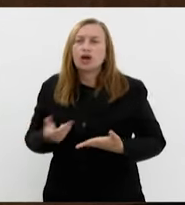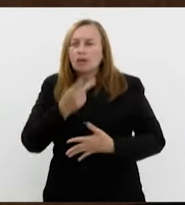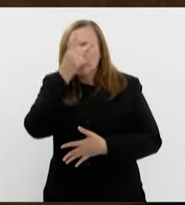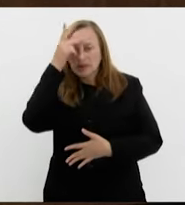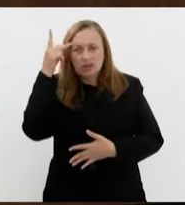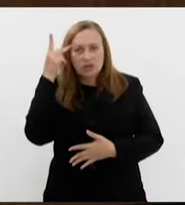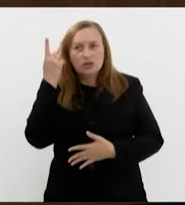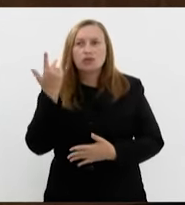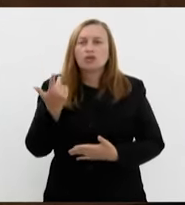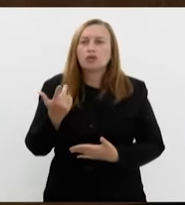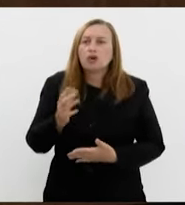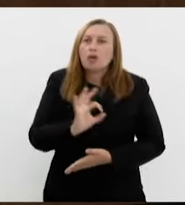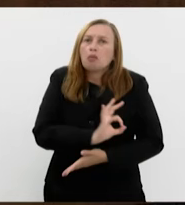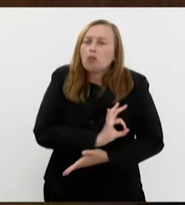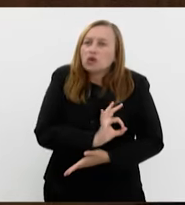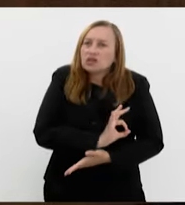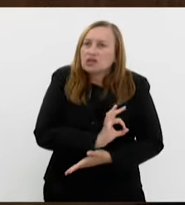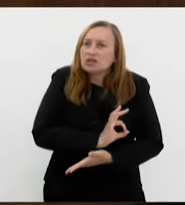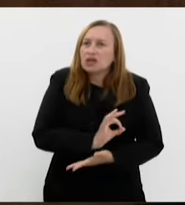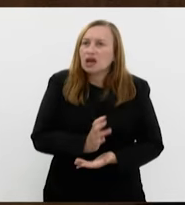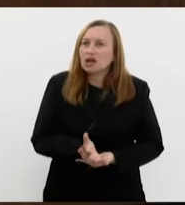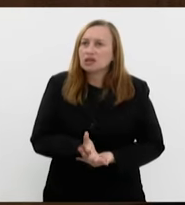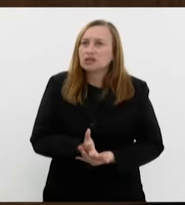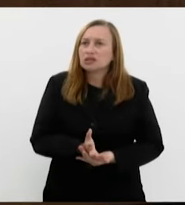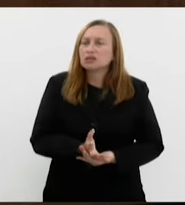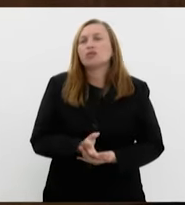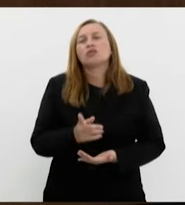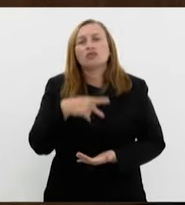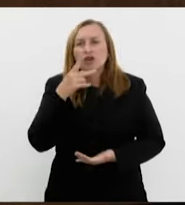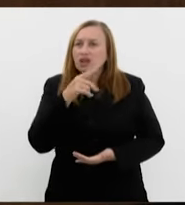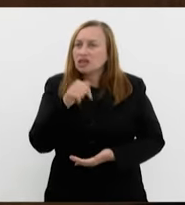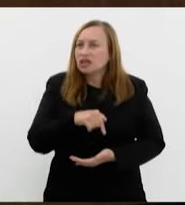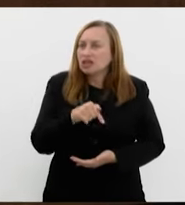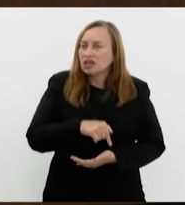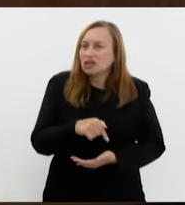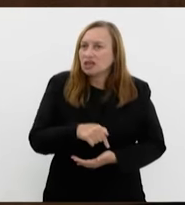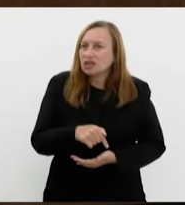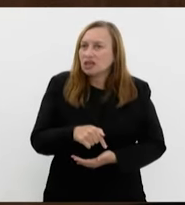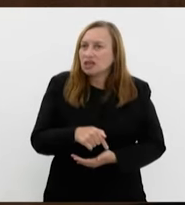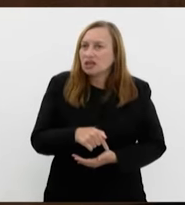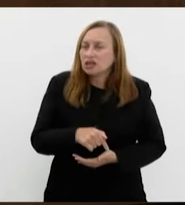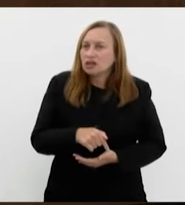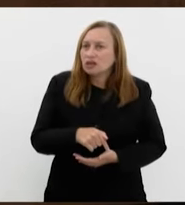Pessoas, inclusive policiais, que, como foi dito aqui, foram